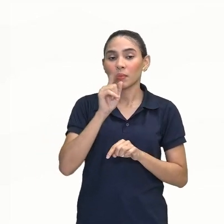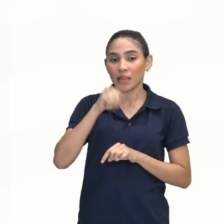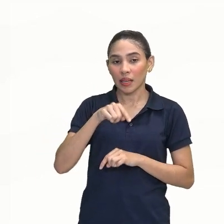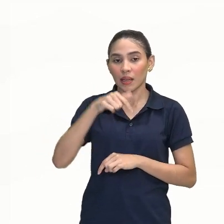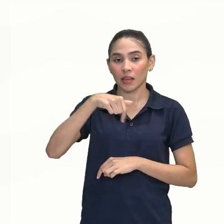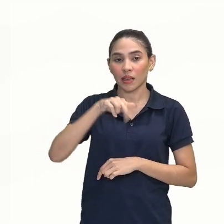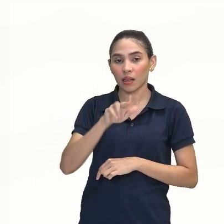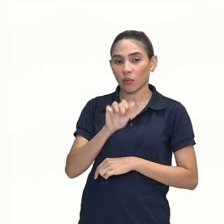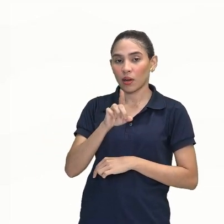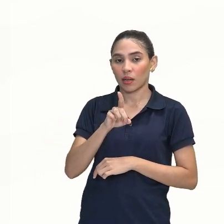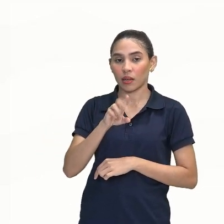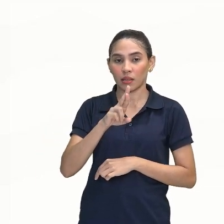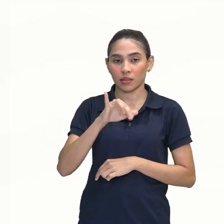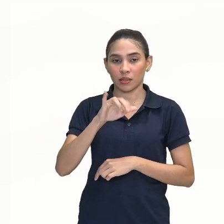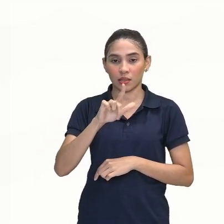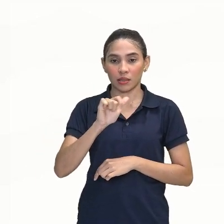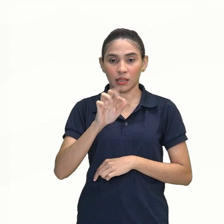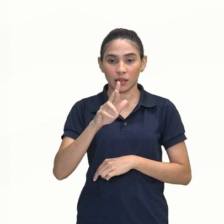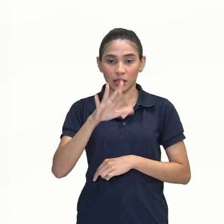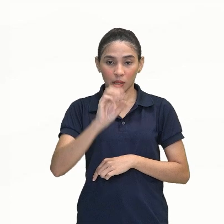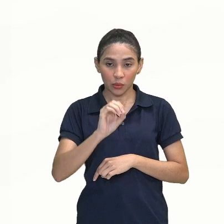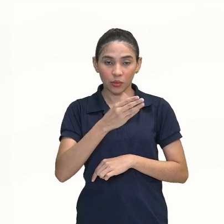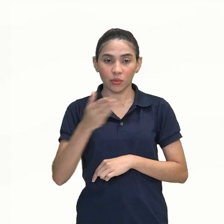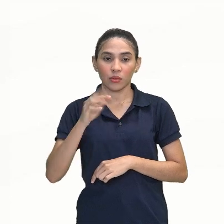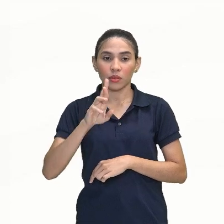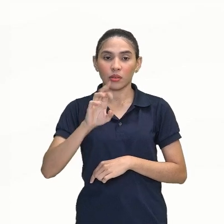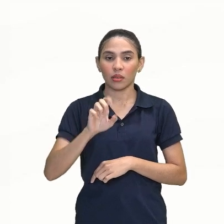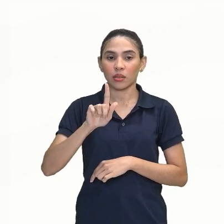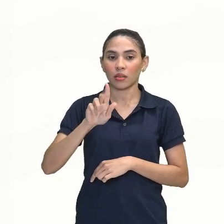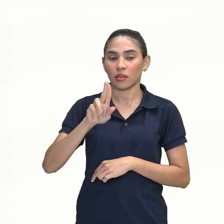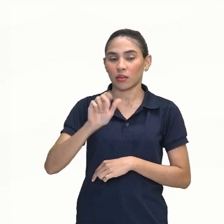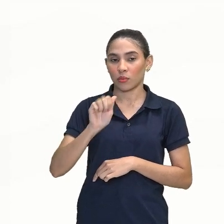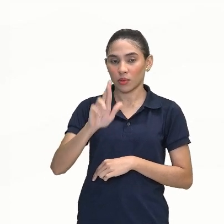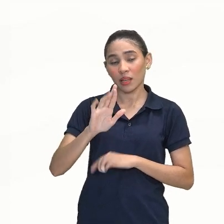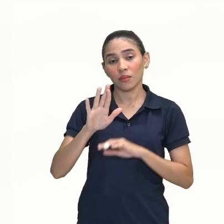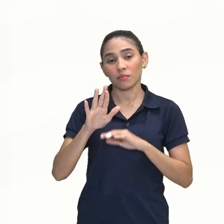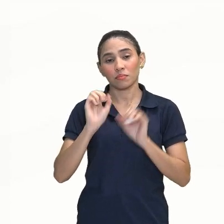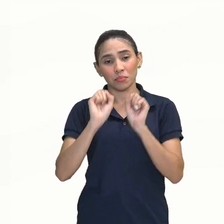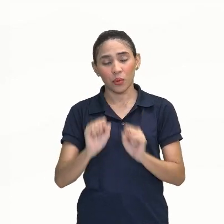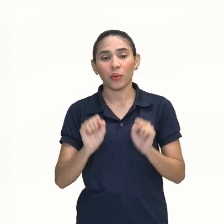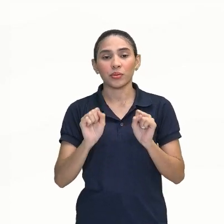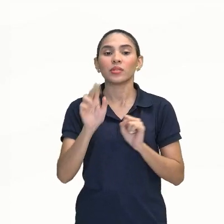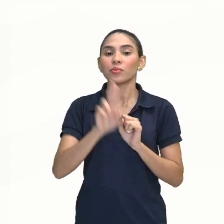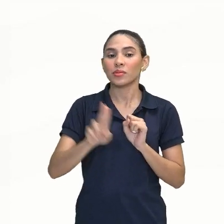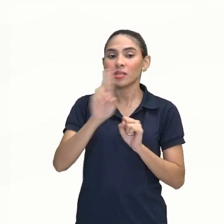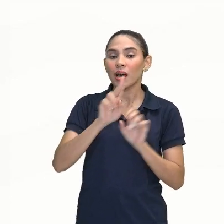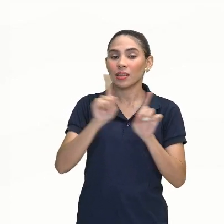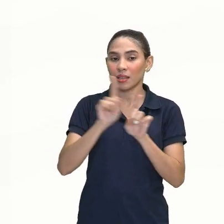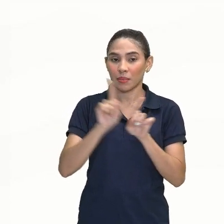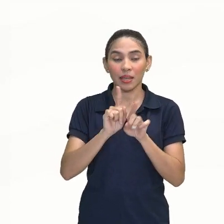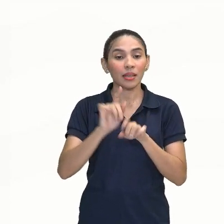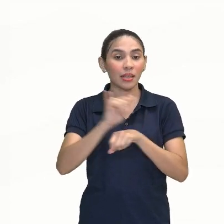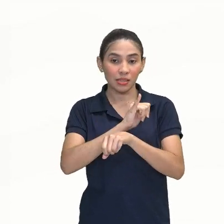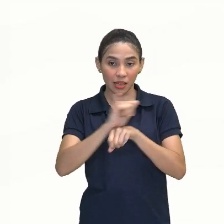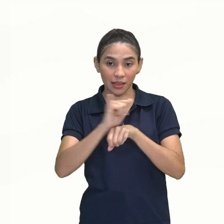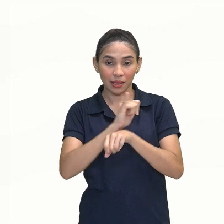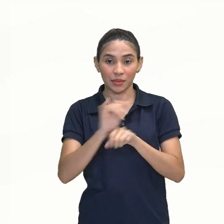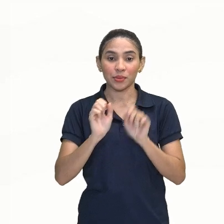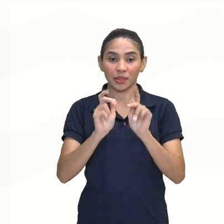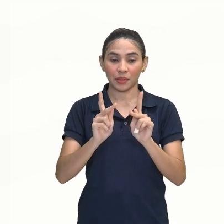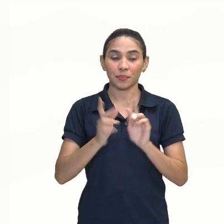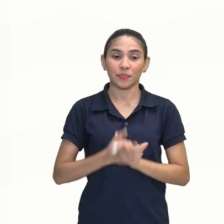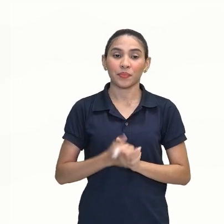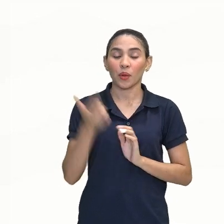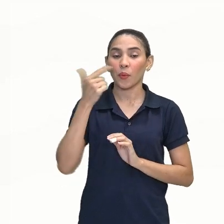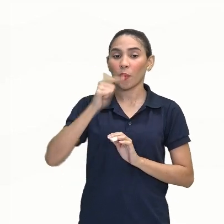quadrilátero regular, ok? Então, você pode utilizar a mesma estratégia, tá?